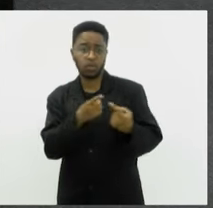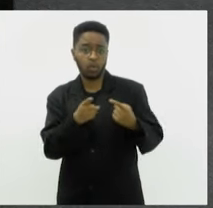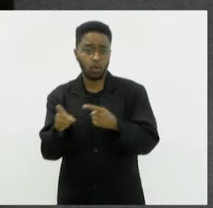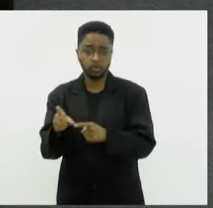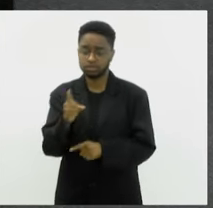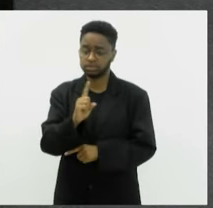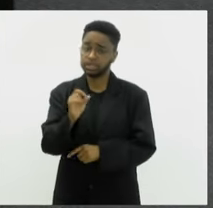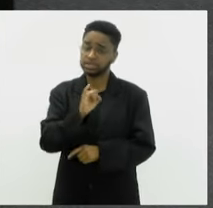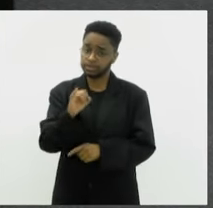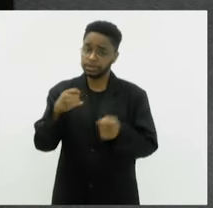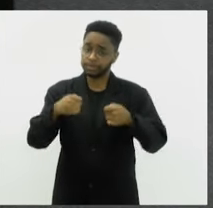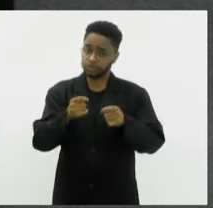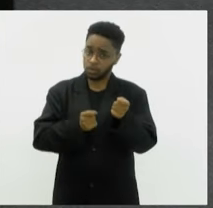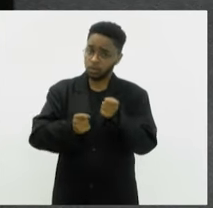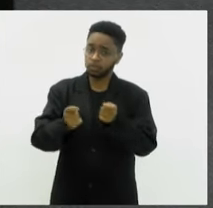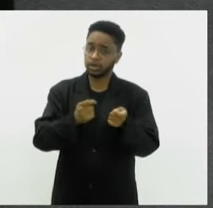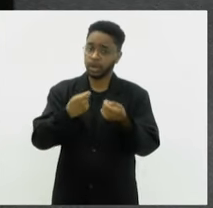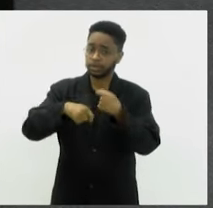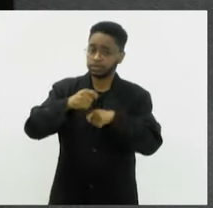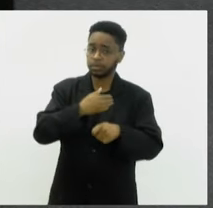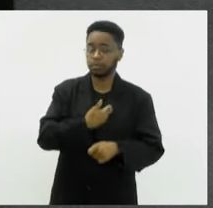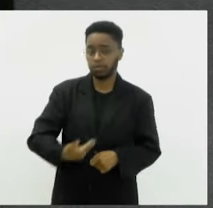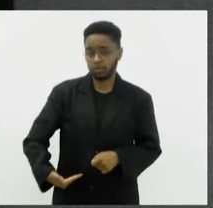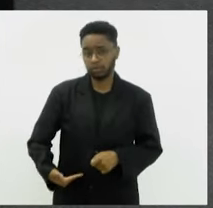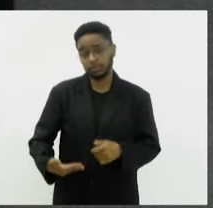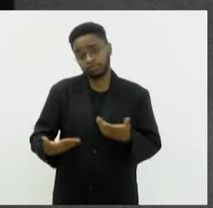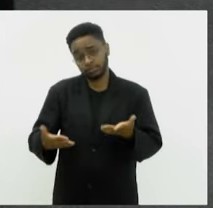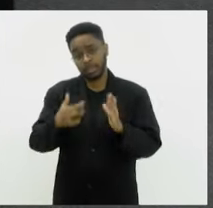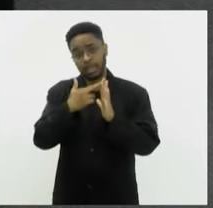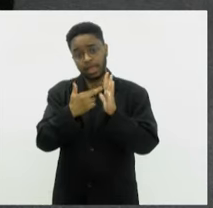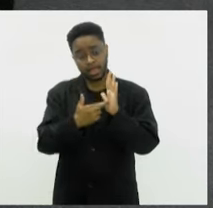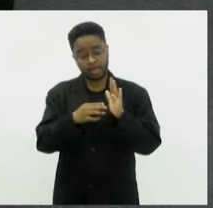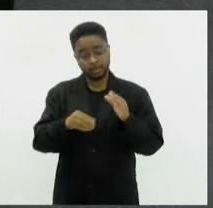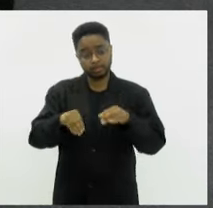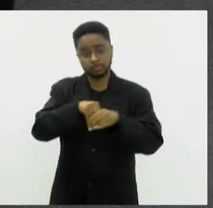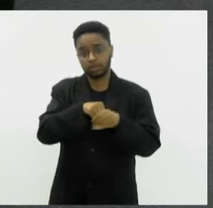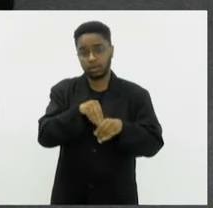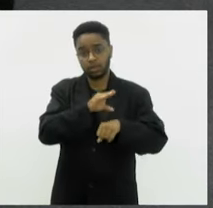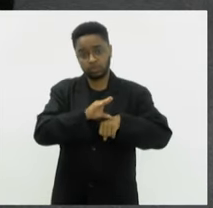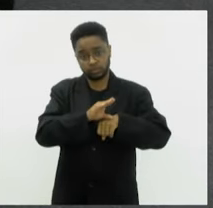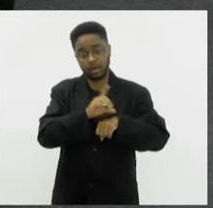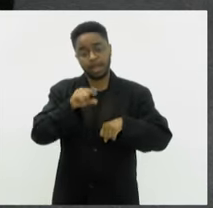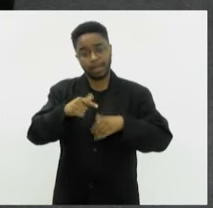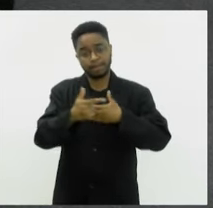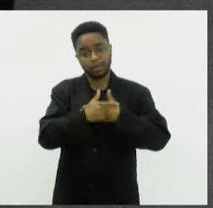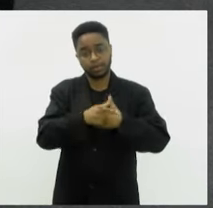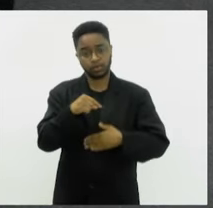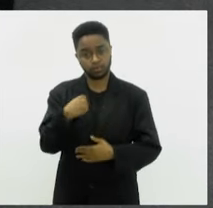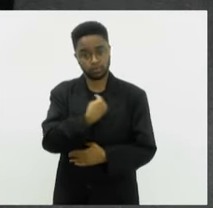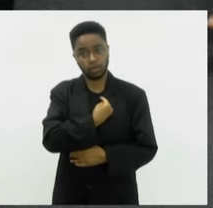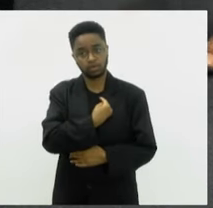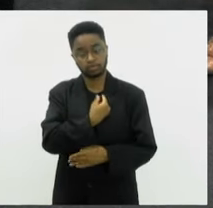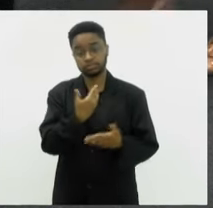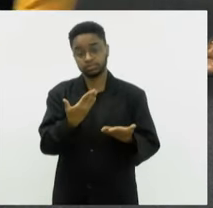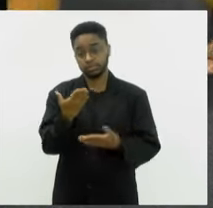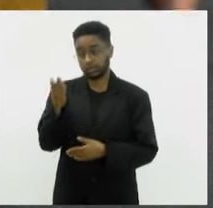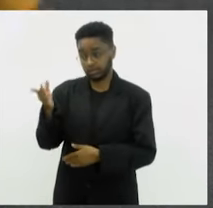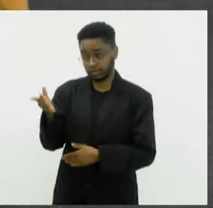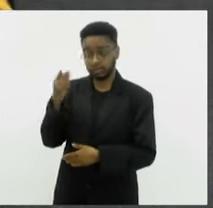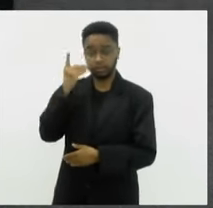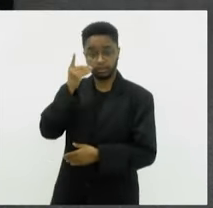controle externo da administração pública, preceito constitucional, função do parlamento. Deputado